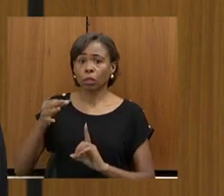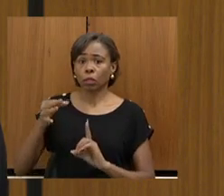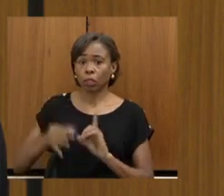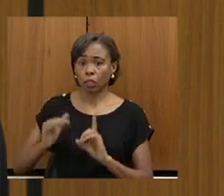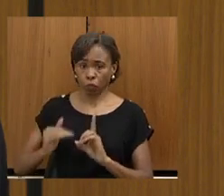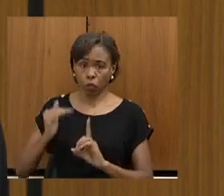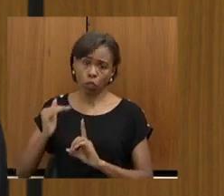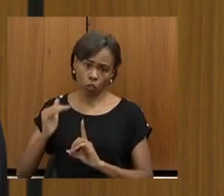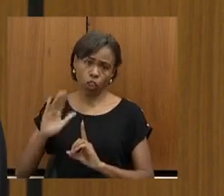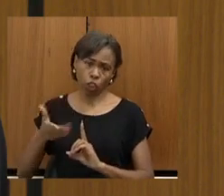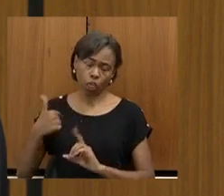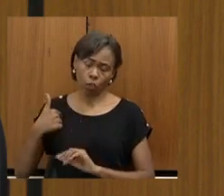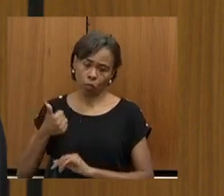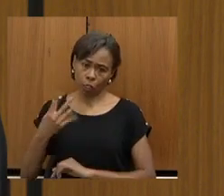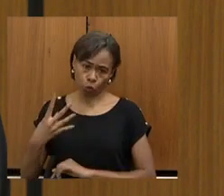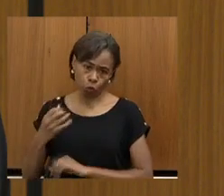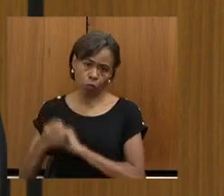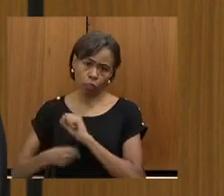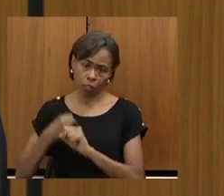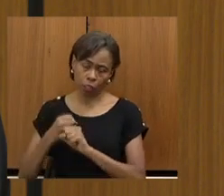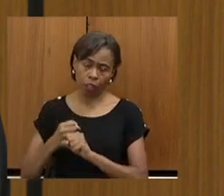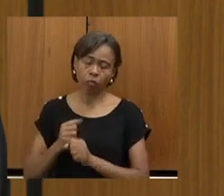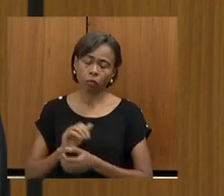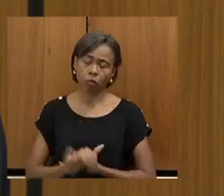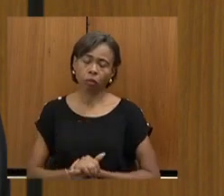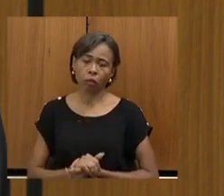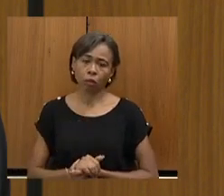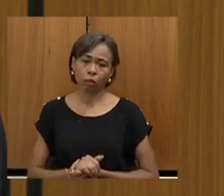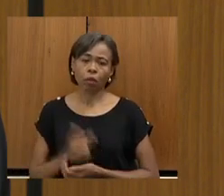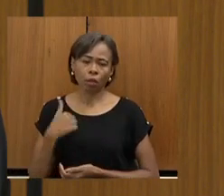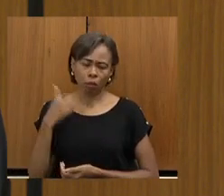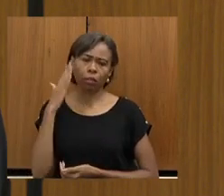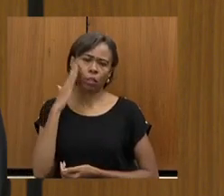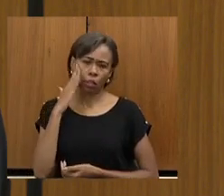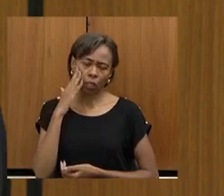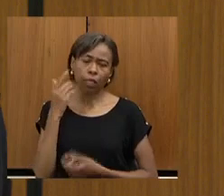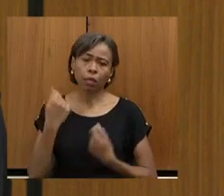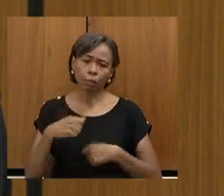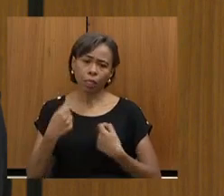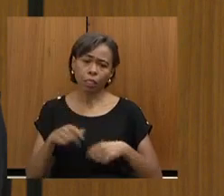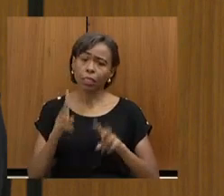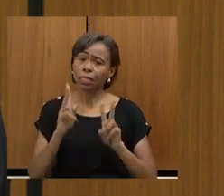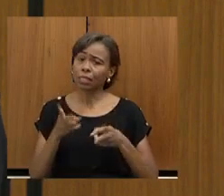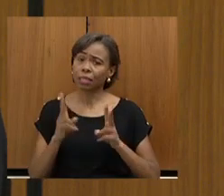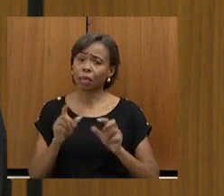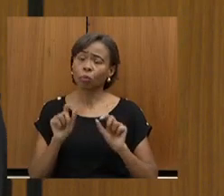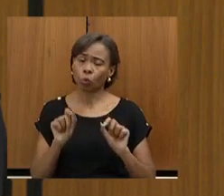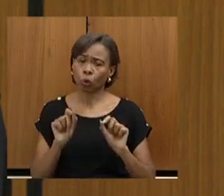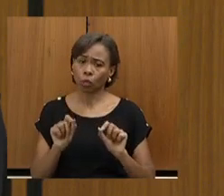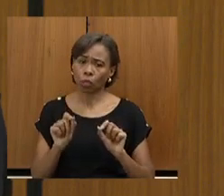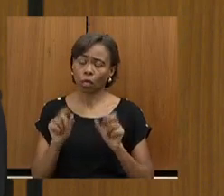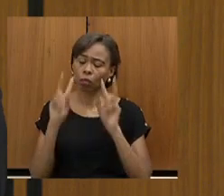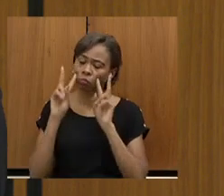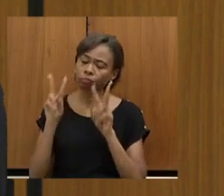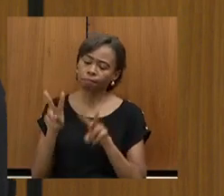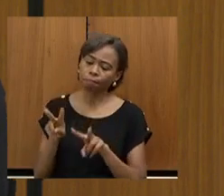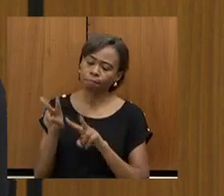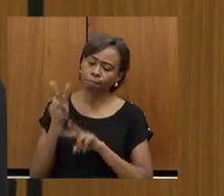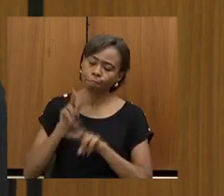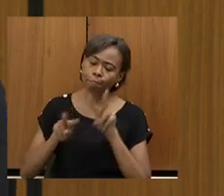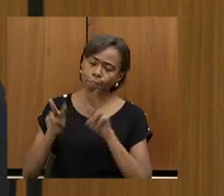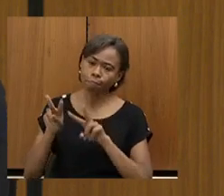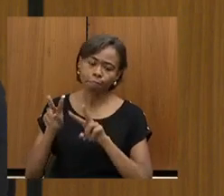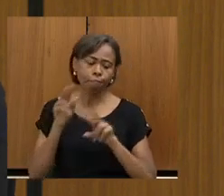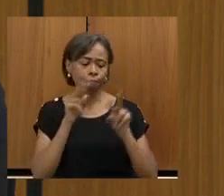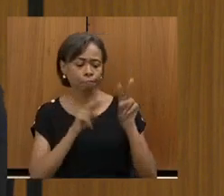eu sei que a gente precisa ouvir sempre o lado de